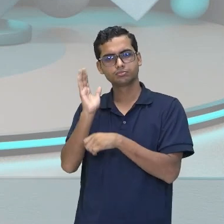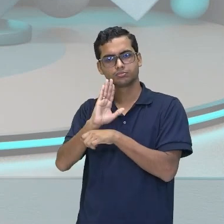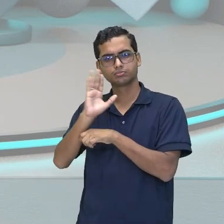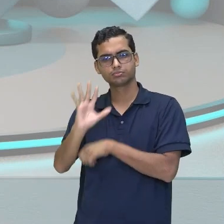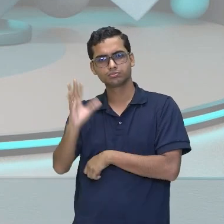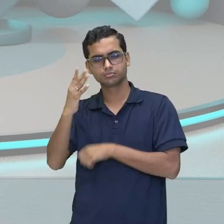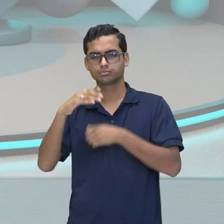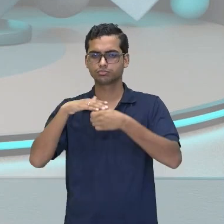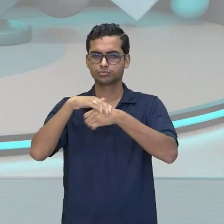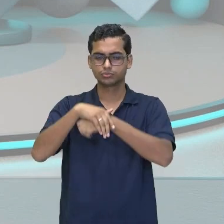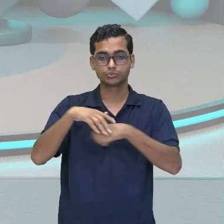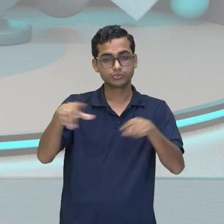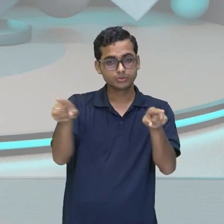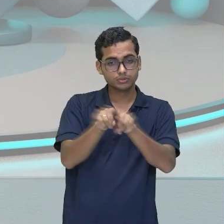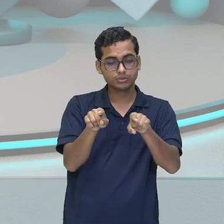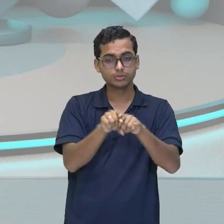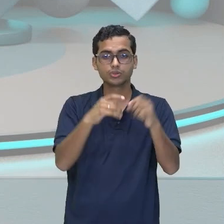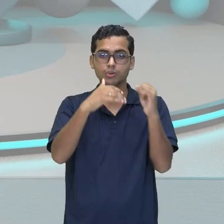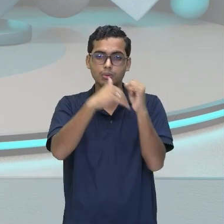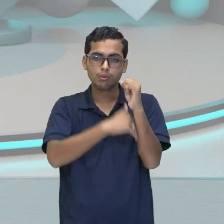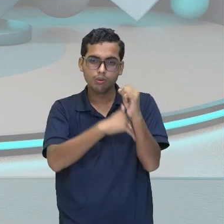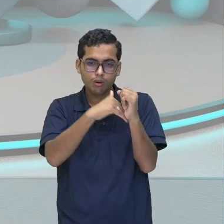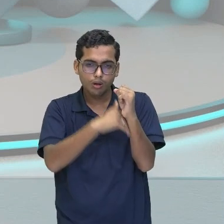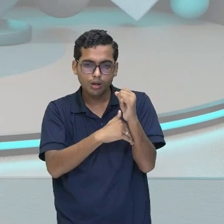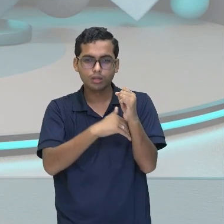apreço pelo mistério e certa